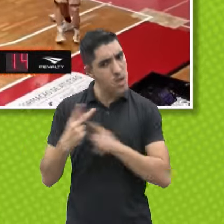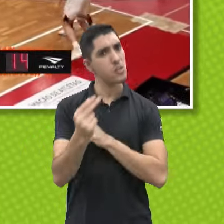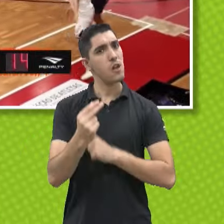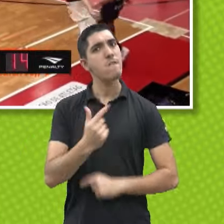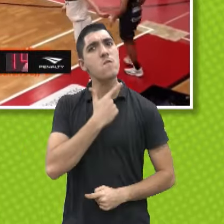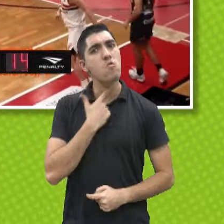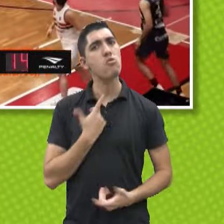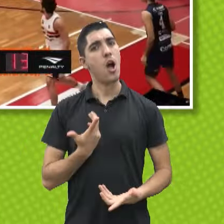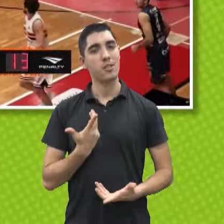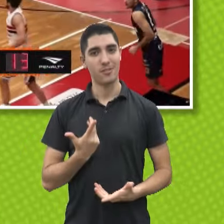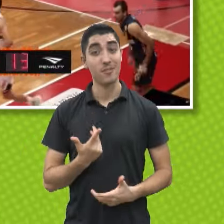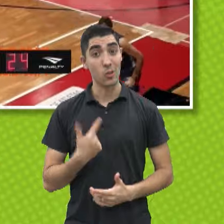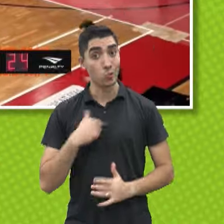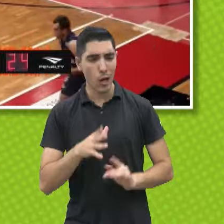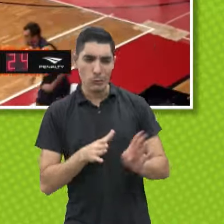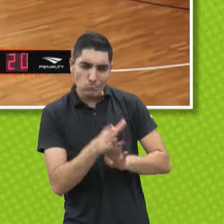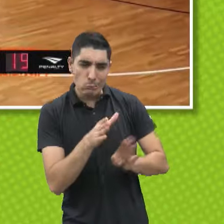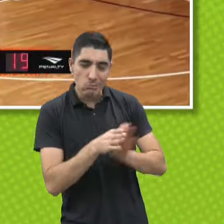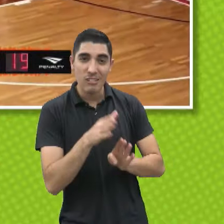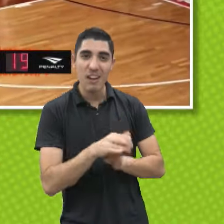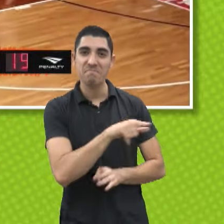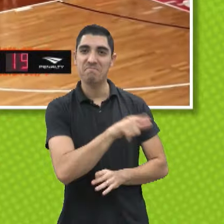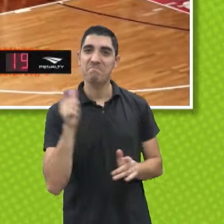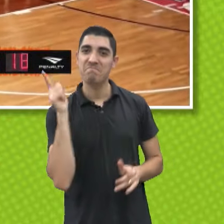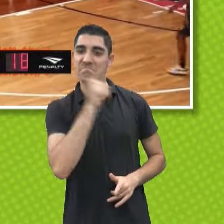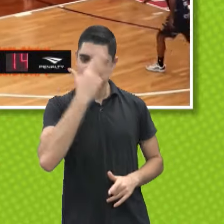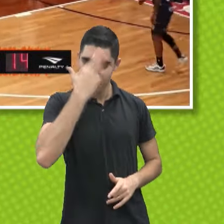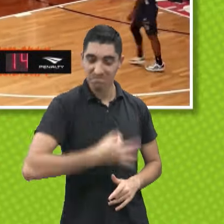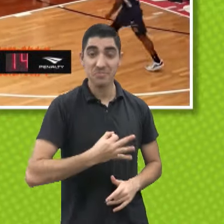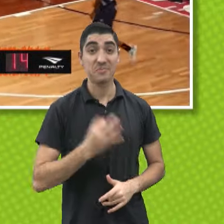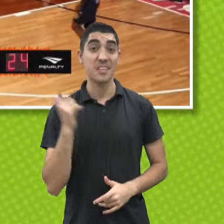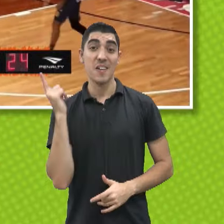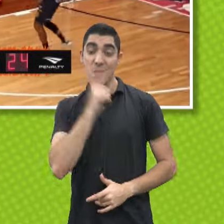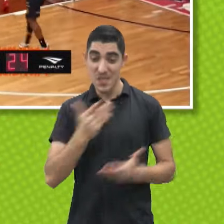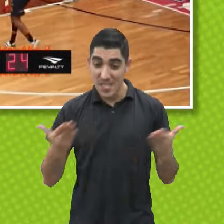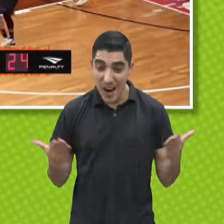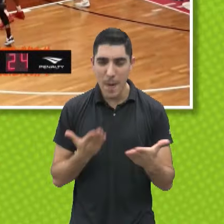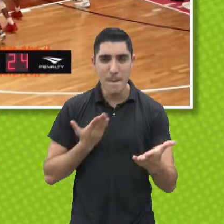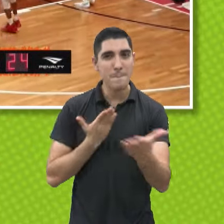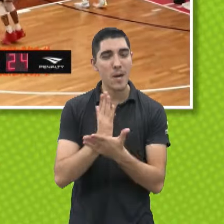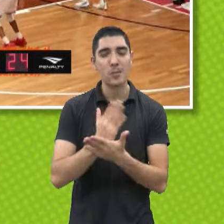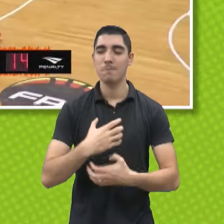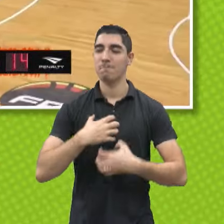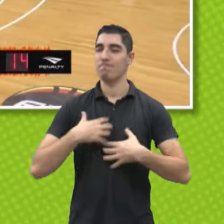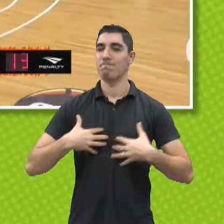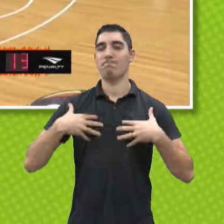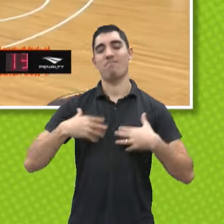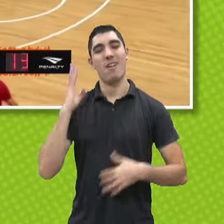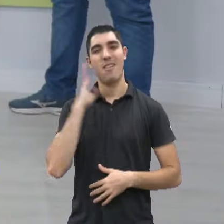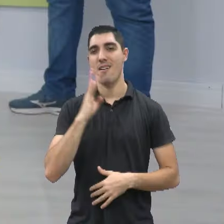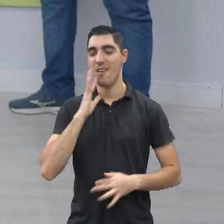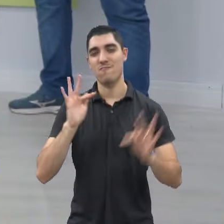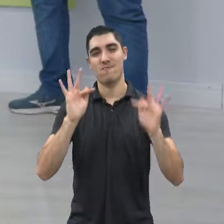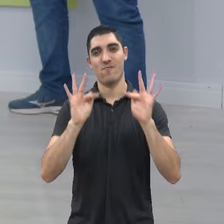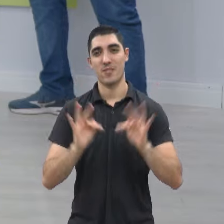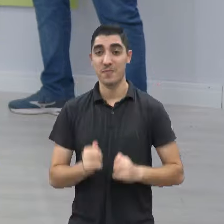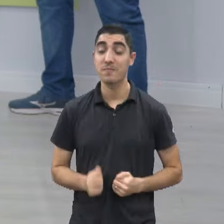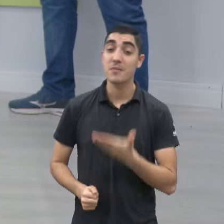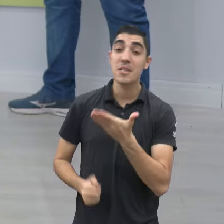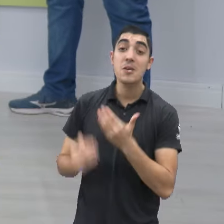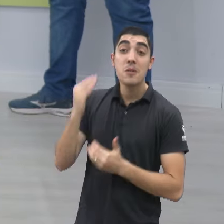de vencer. Né, e o time está assim, e isso é muito legal quando a gente vive e consegue, e um grupo viver esse momento. Brunão, o Regis Marreri está com a